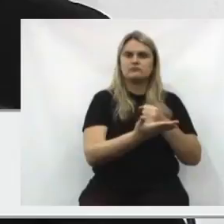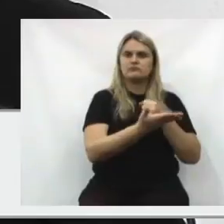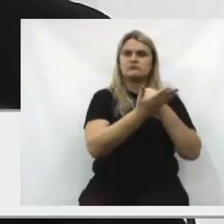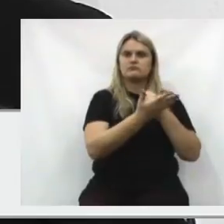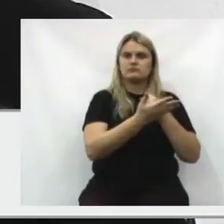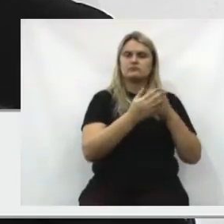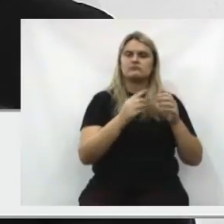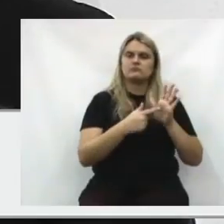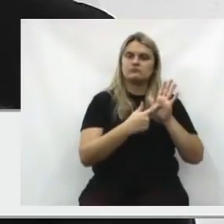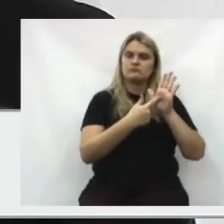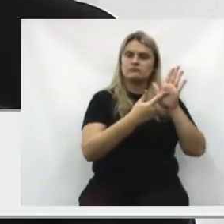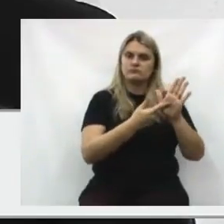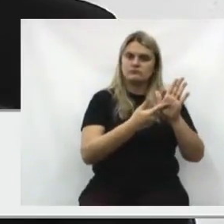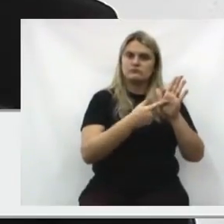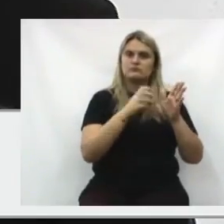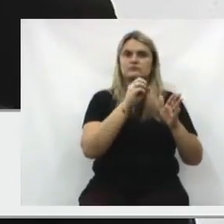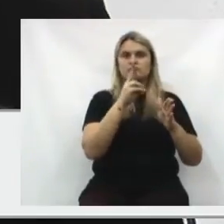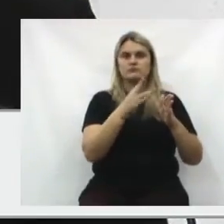para